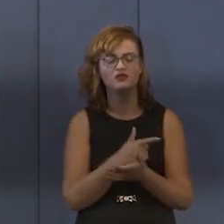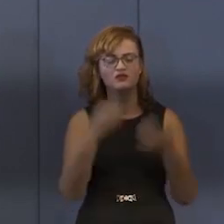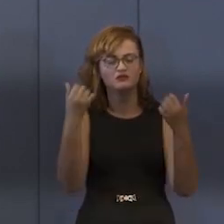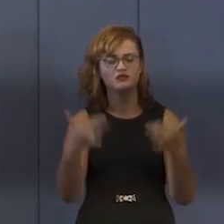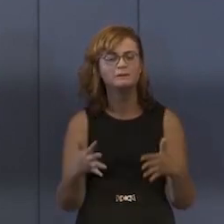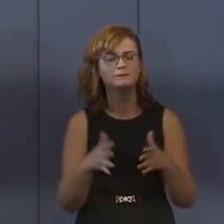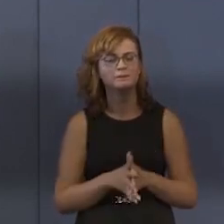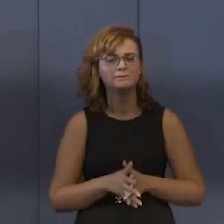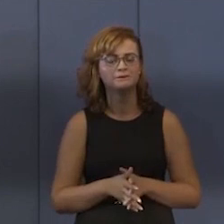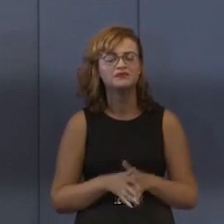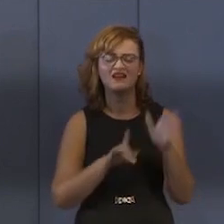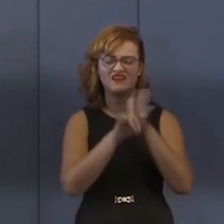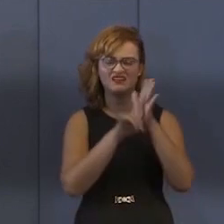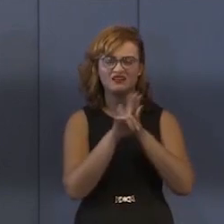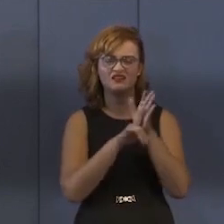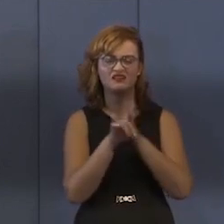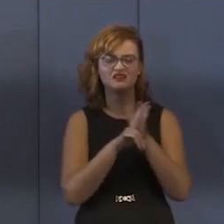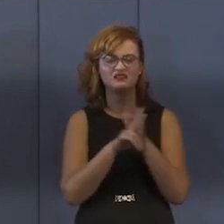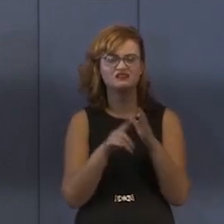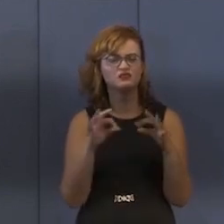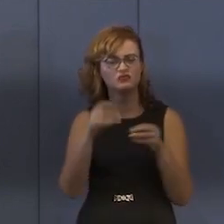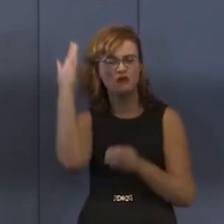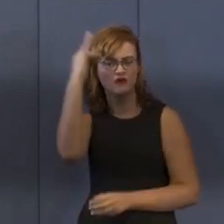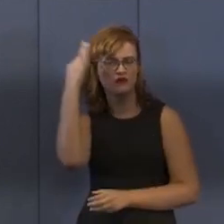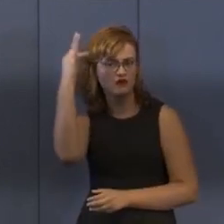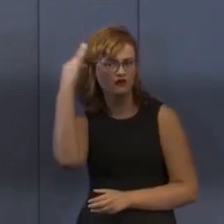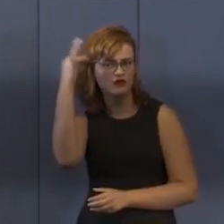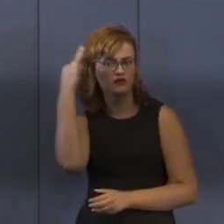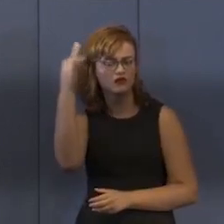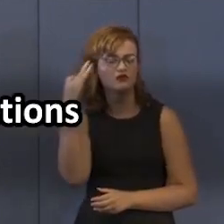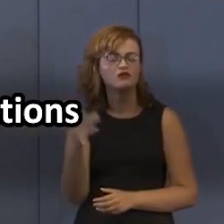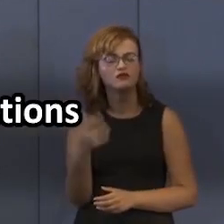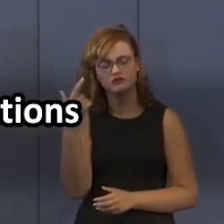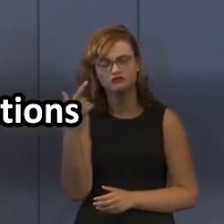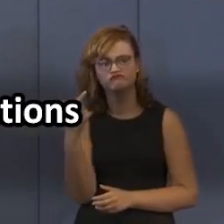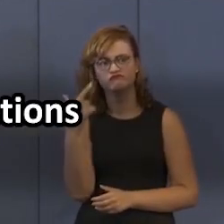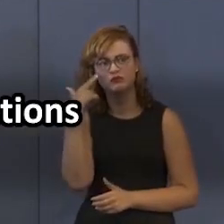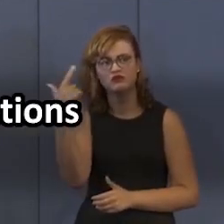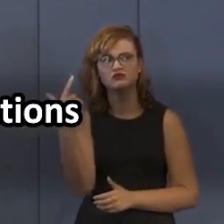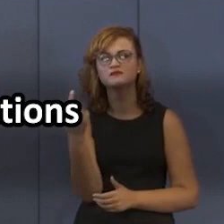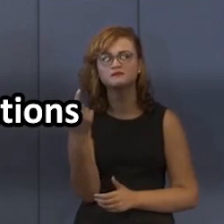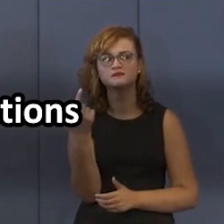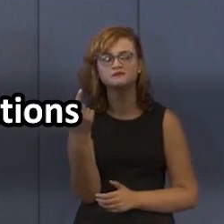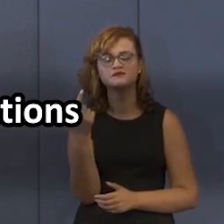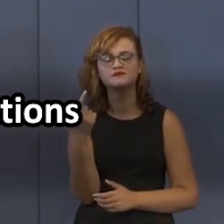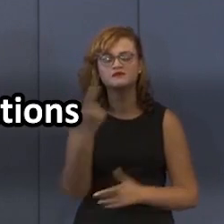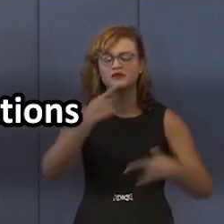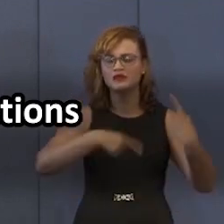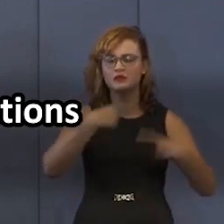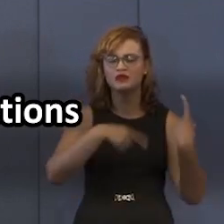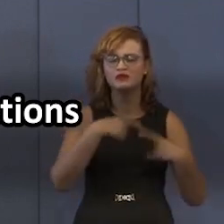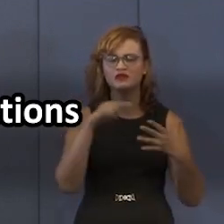ele analisa questões de natureza filosófica, onde ele busca debater